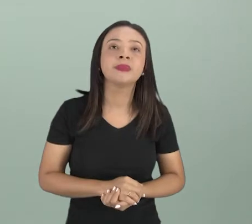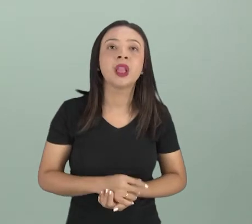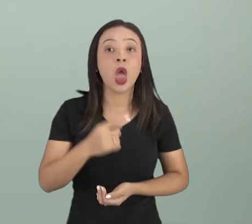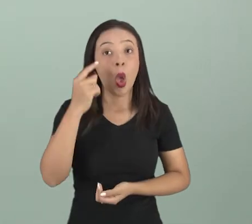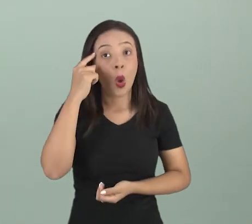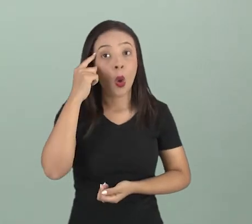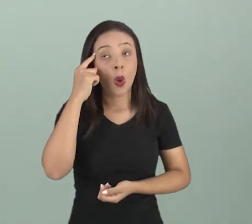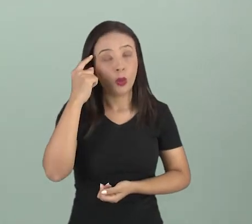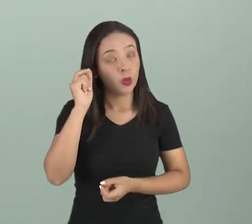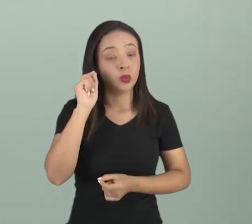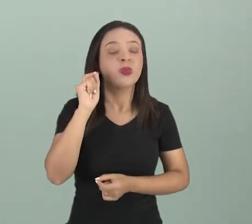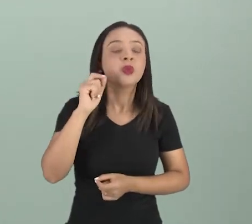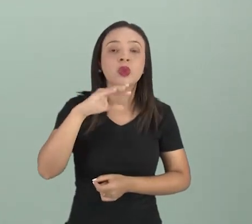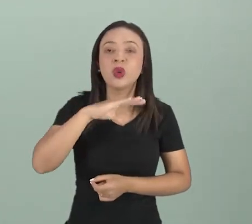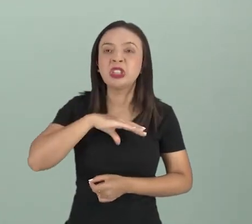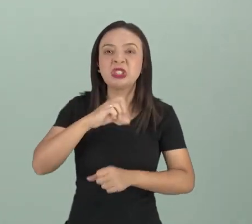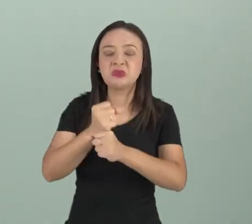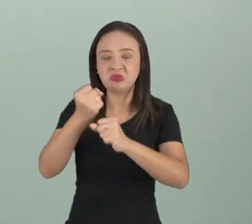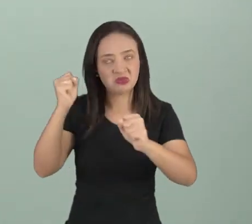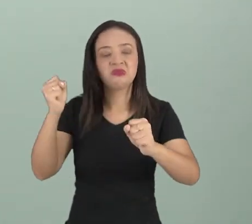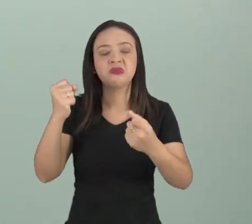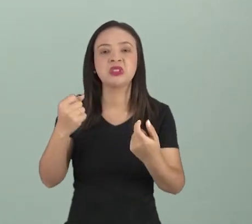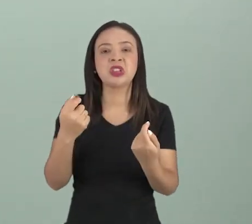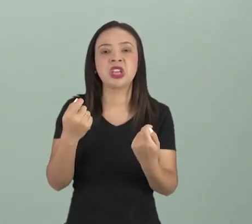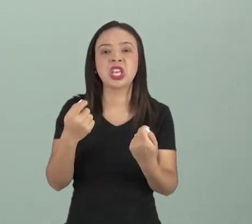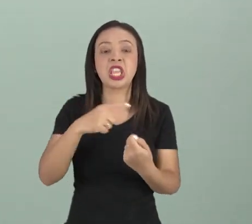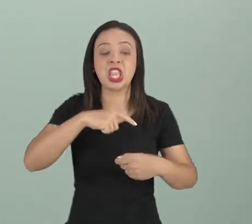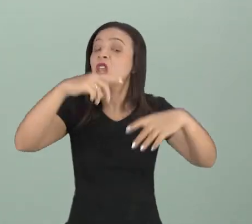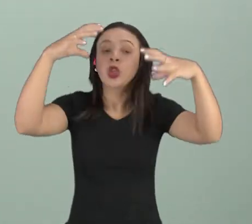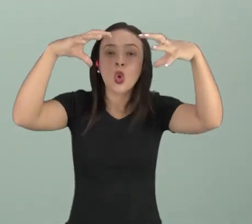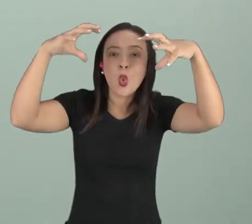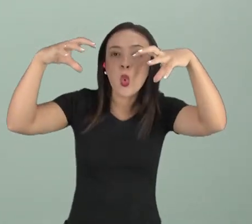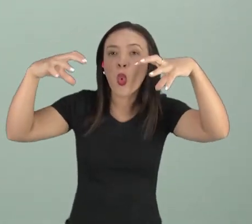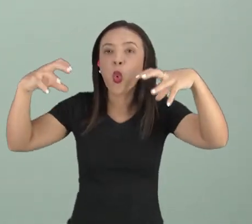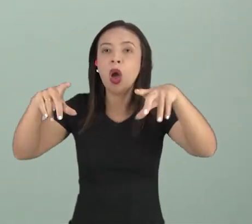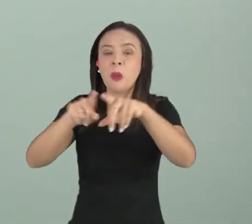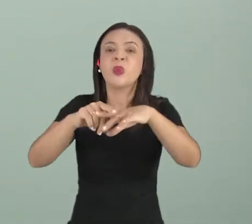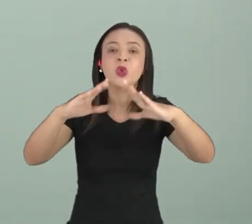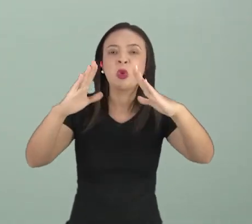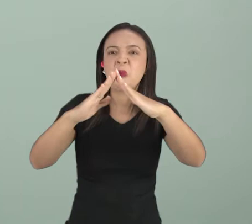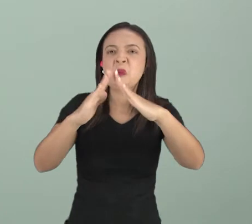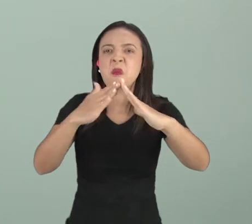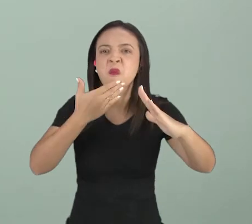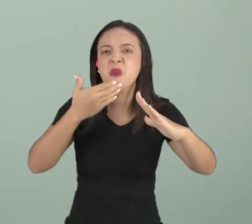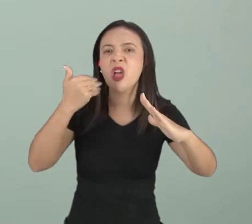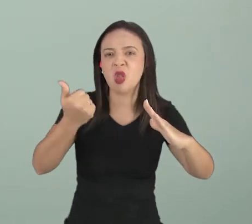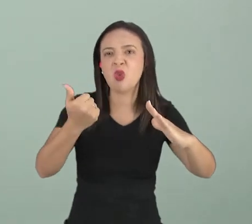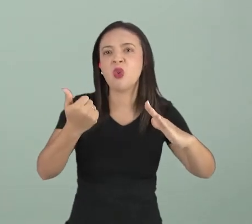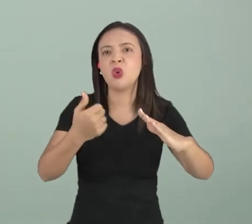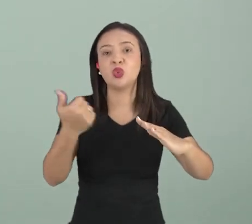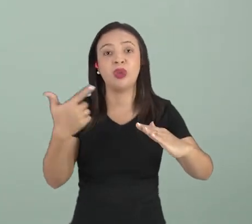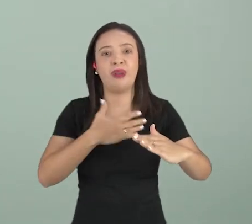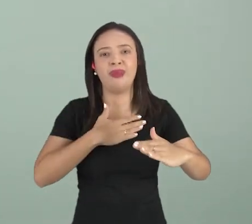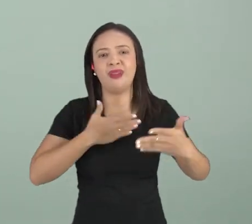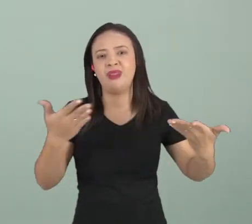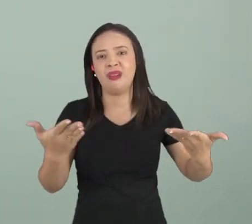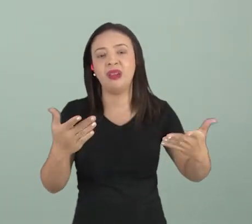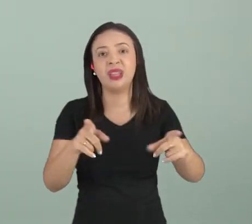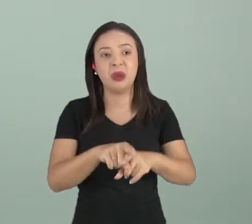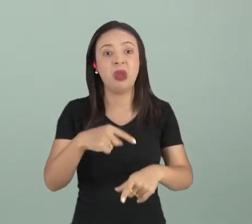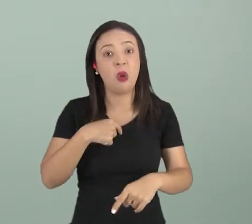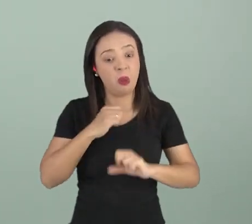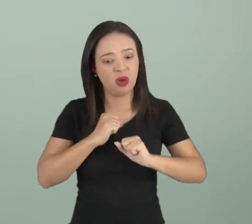para uma cidade que tenha prosperidade, que tenha chuva, que seja uma casa muito melhor do que a minha e que eu possa ser